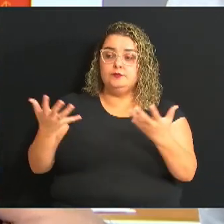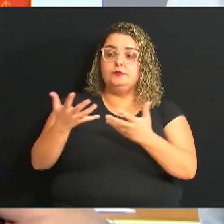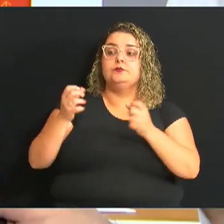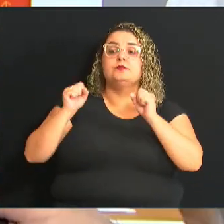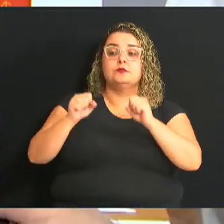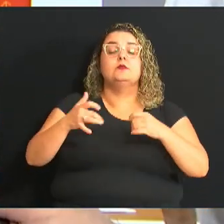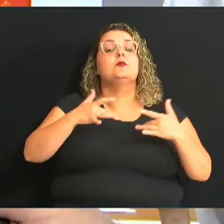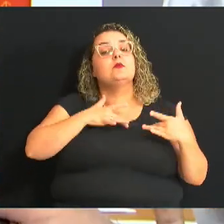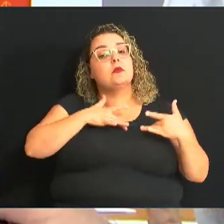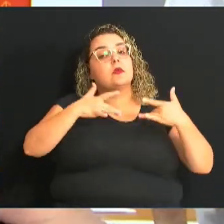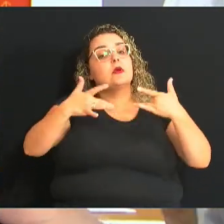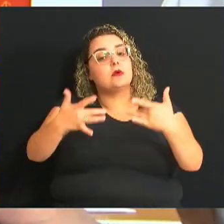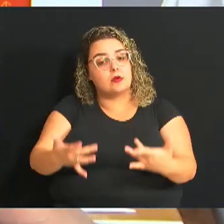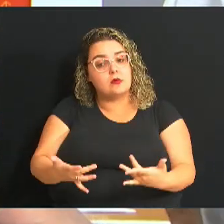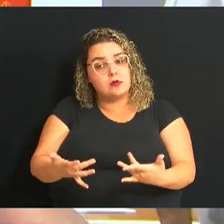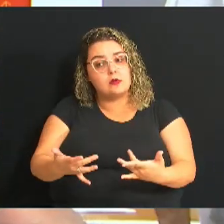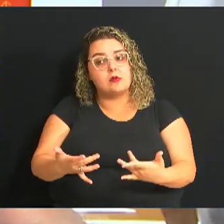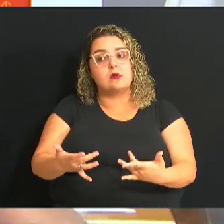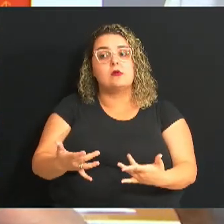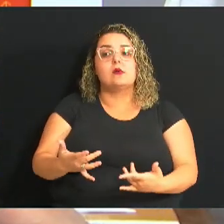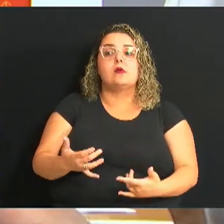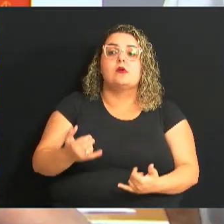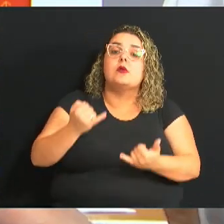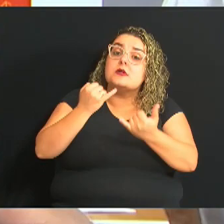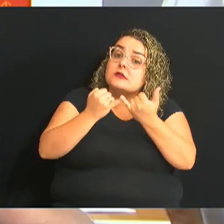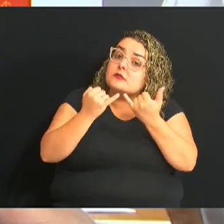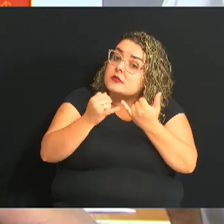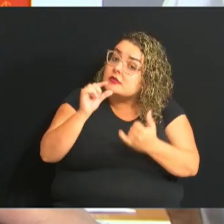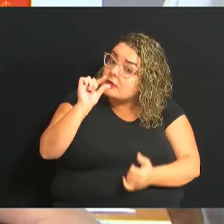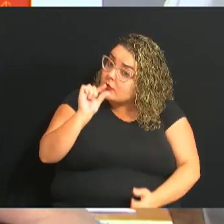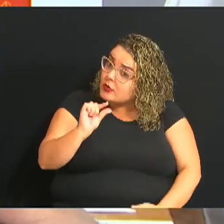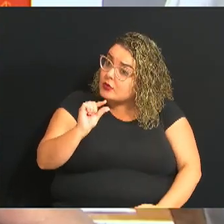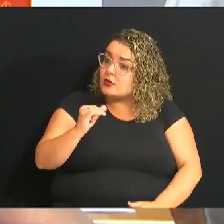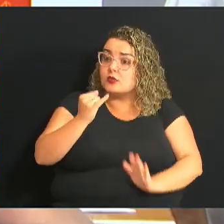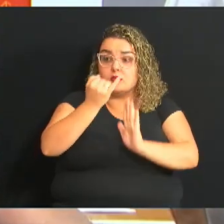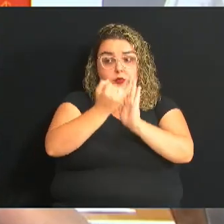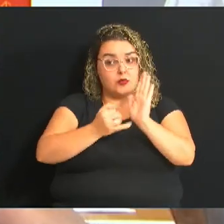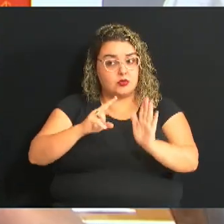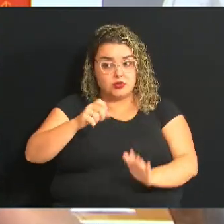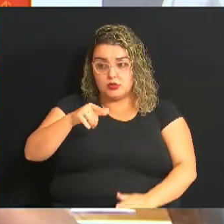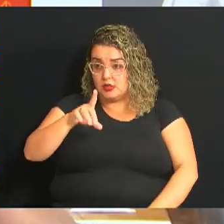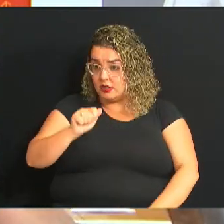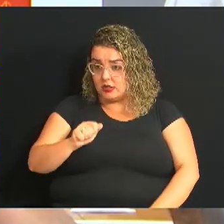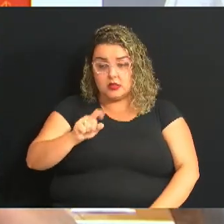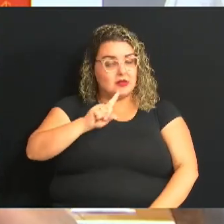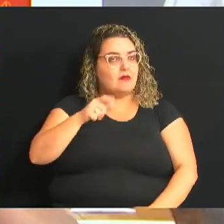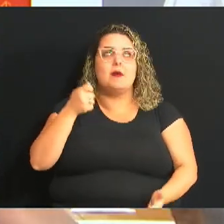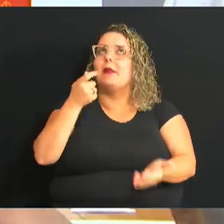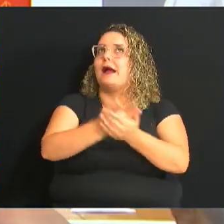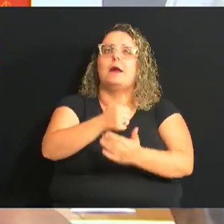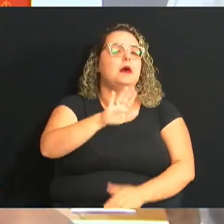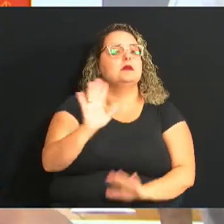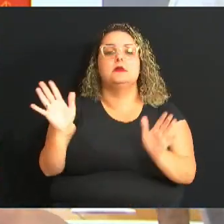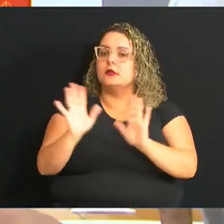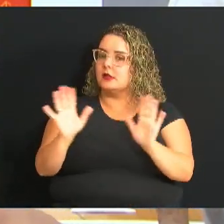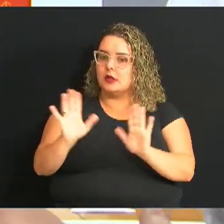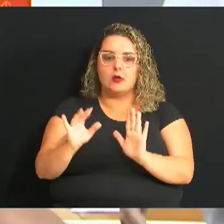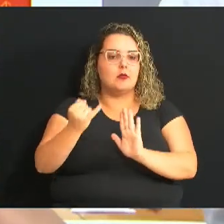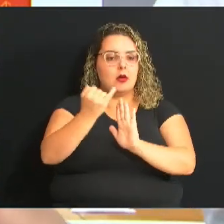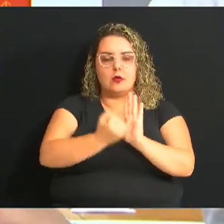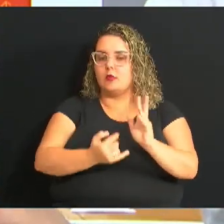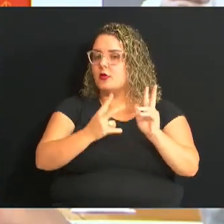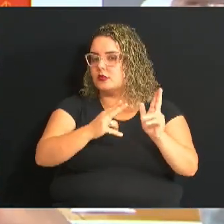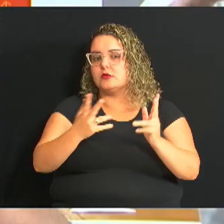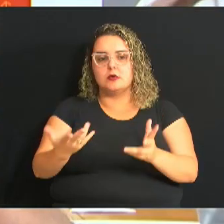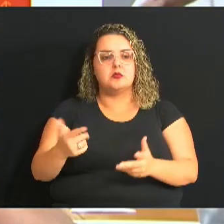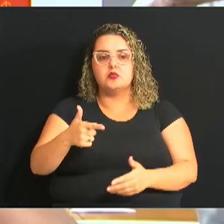doar essa parcela pequena do seu imposto de renda devido, não vai pagar mais, é o mesmo imposto, as pessoas não têm nenhum